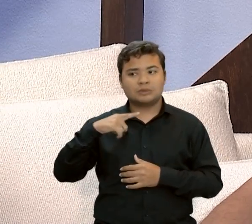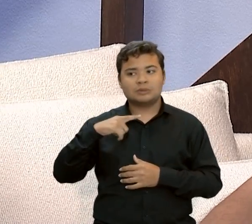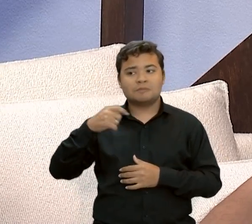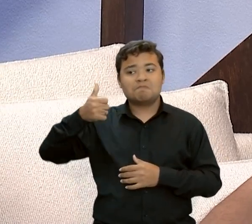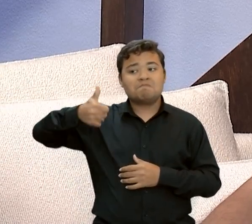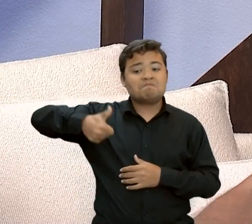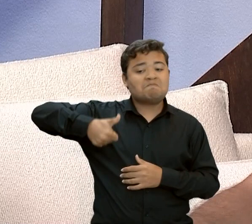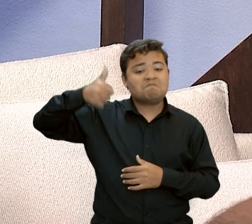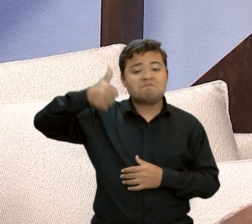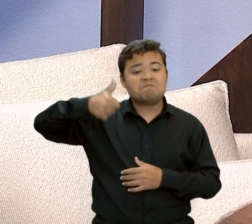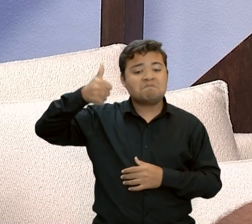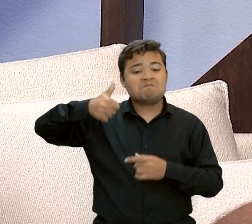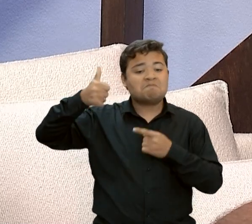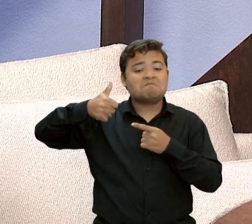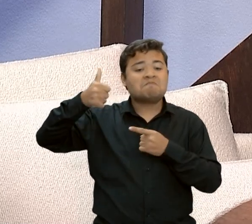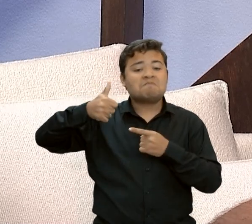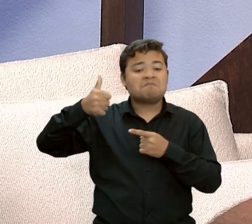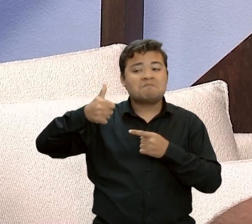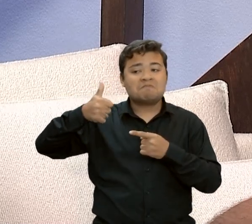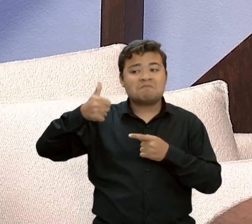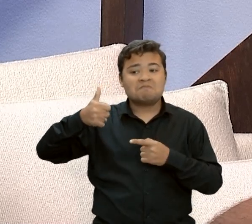que